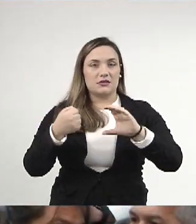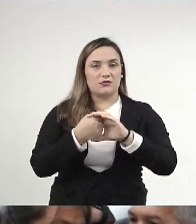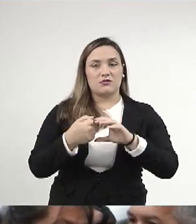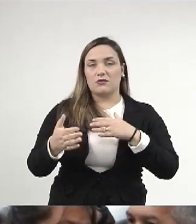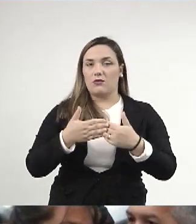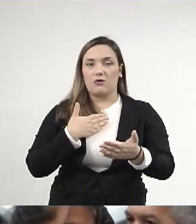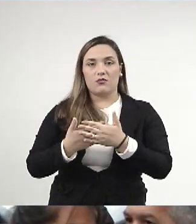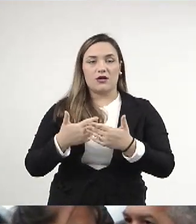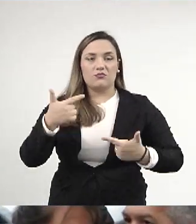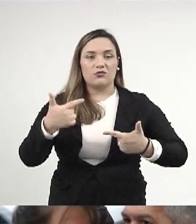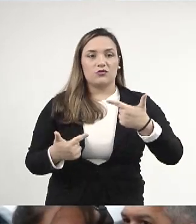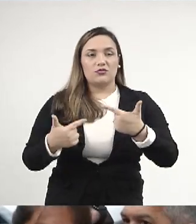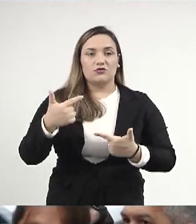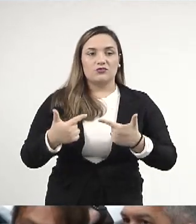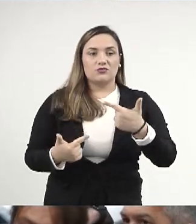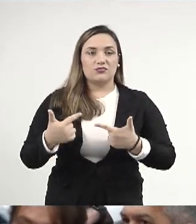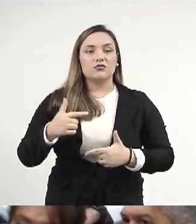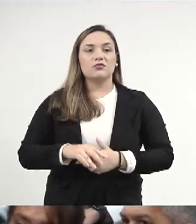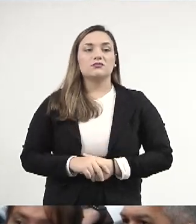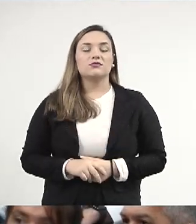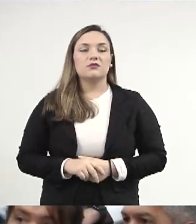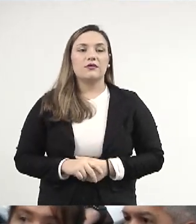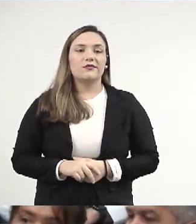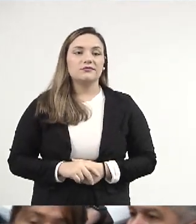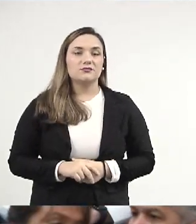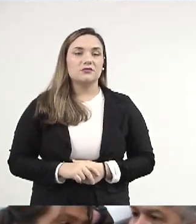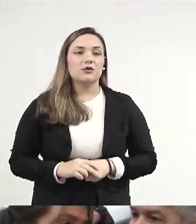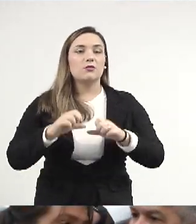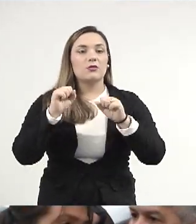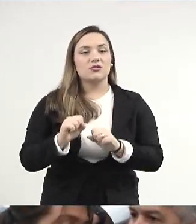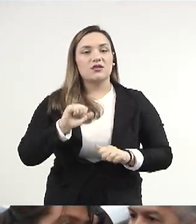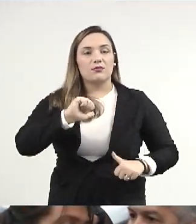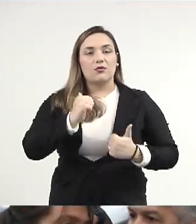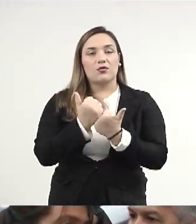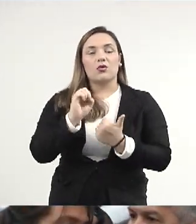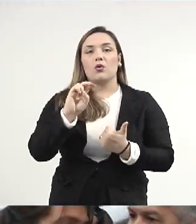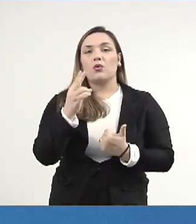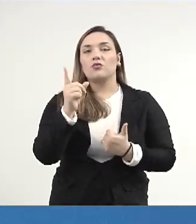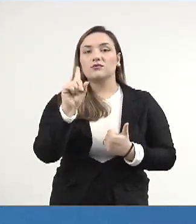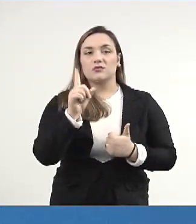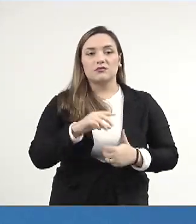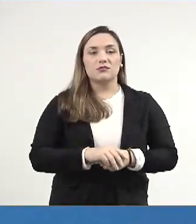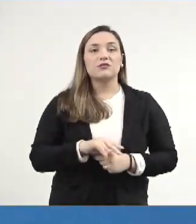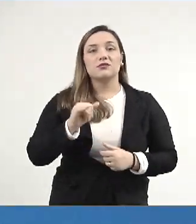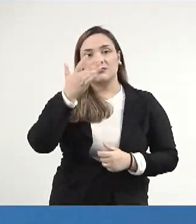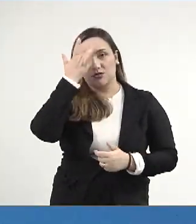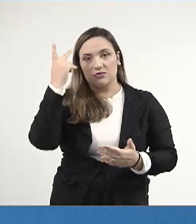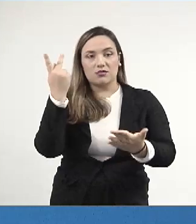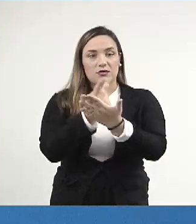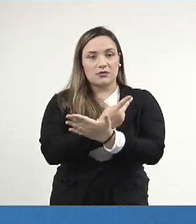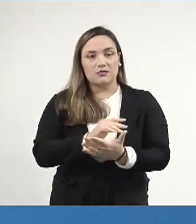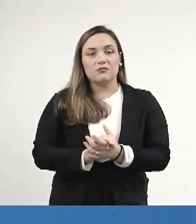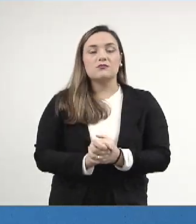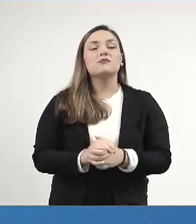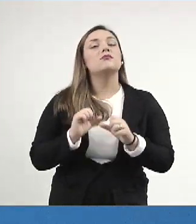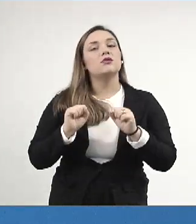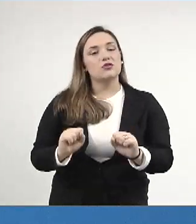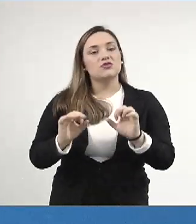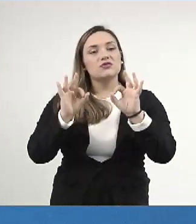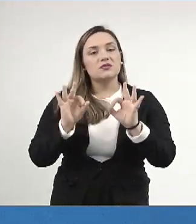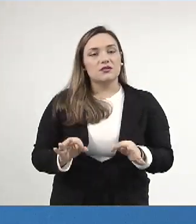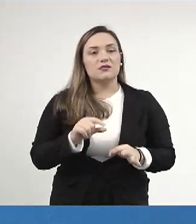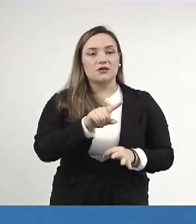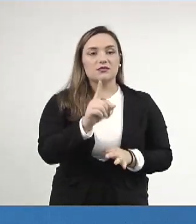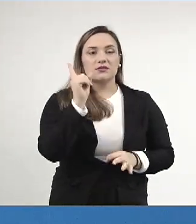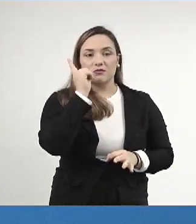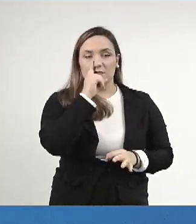do que qualquer político que possa as estar apoiando. E se alguém errar, pode ter certeza que essas